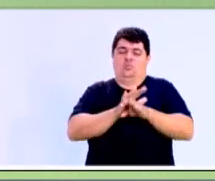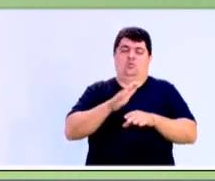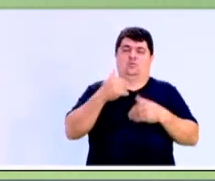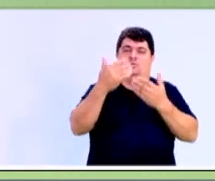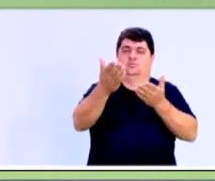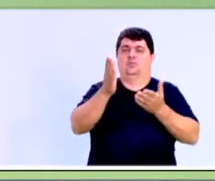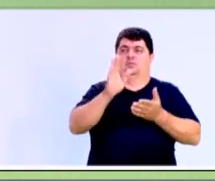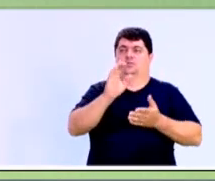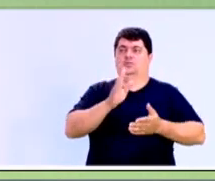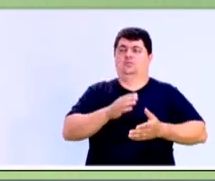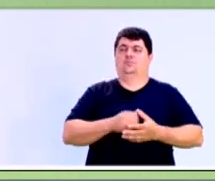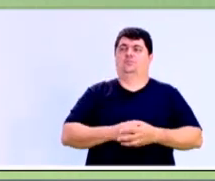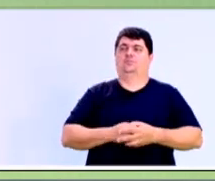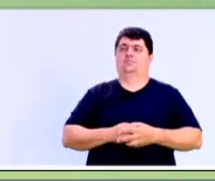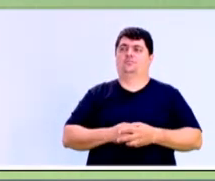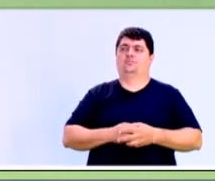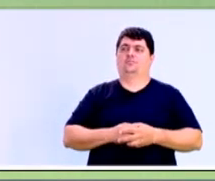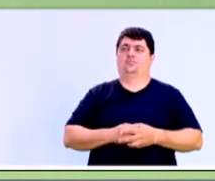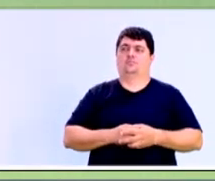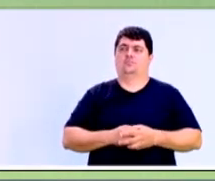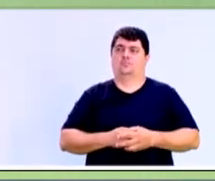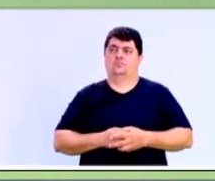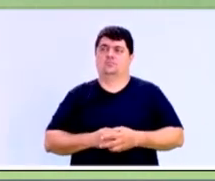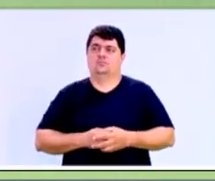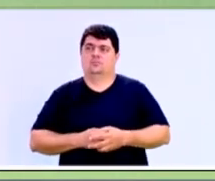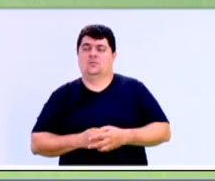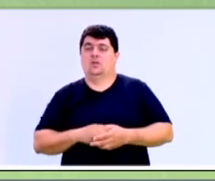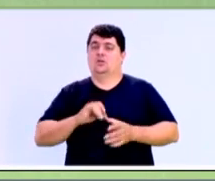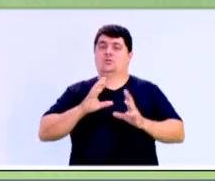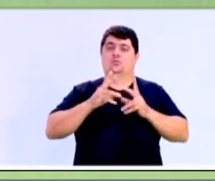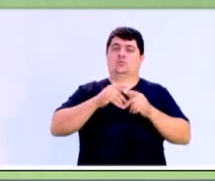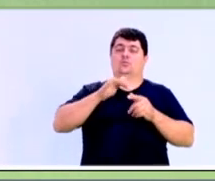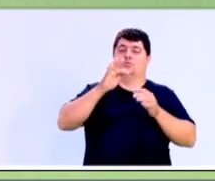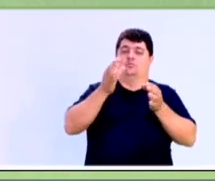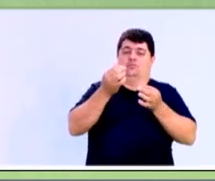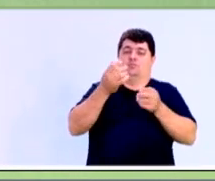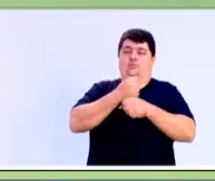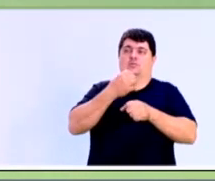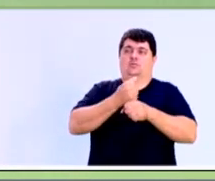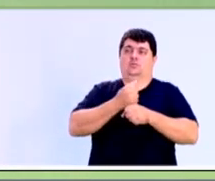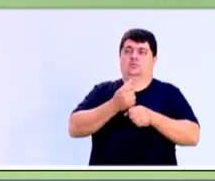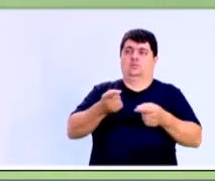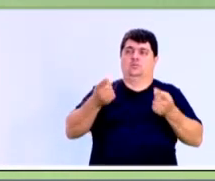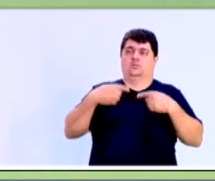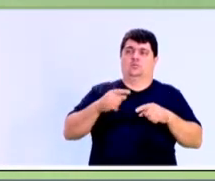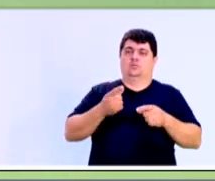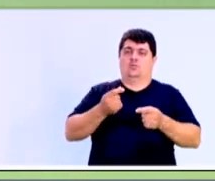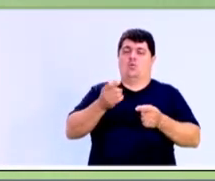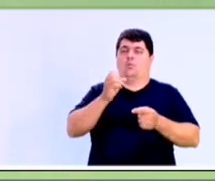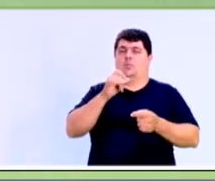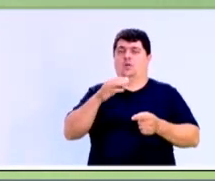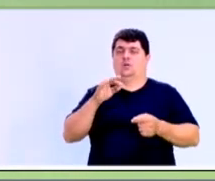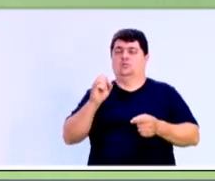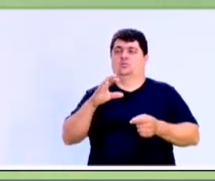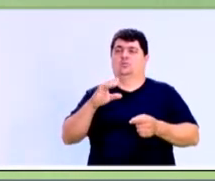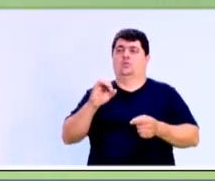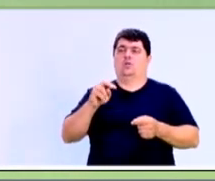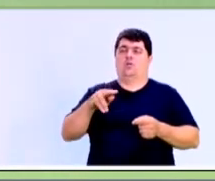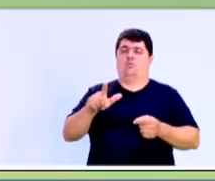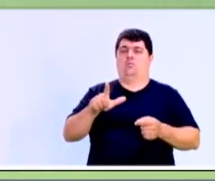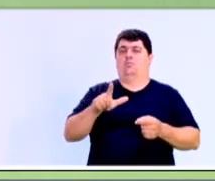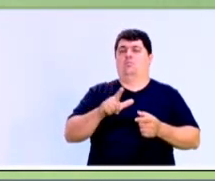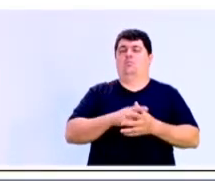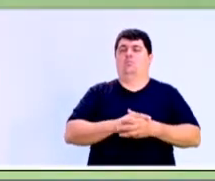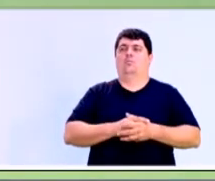operacional e ciclo financeiro. Eu quero que ele entenda que aqui está toda a parte financeira da empresa e aqui está toda a atividade operacional da empresa,